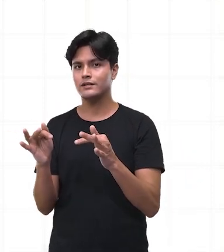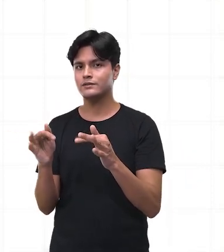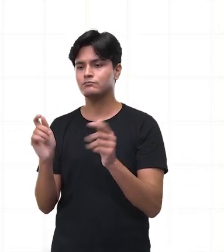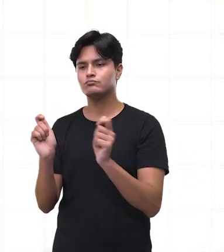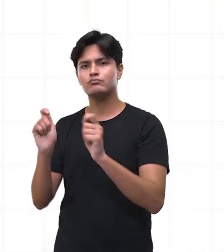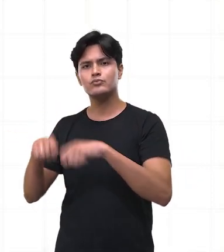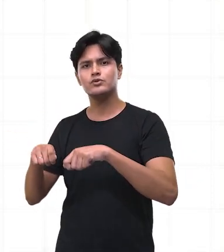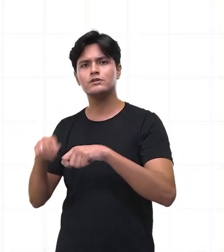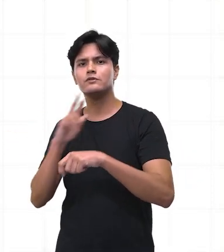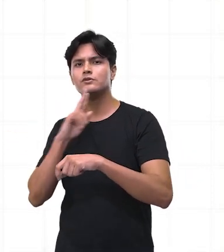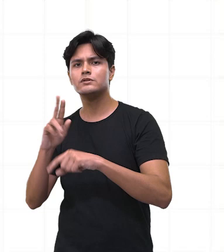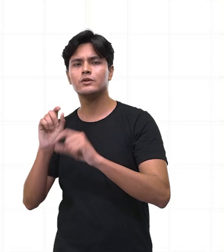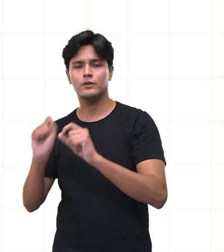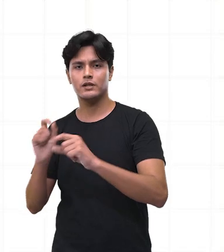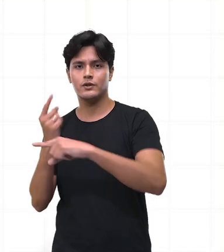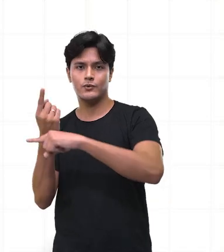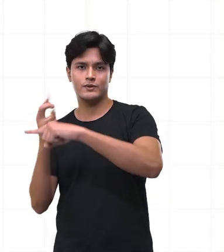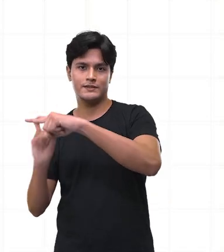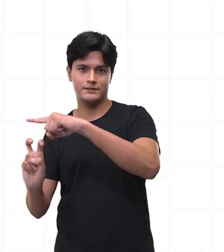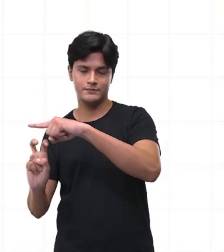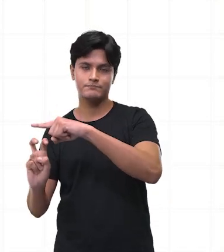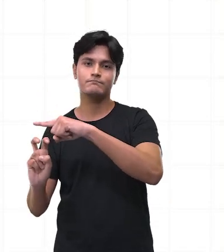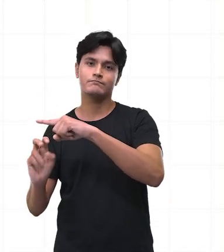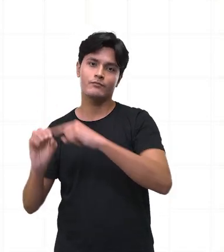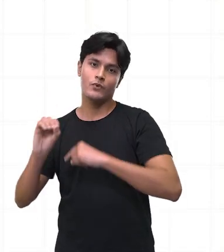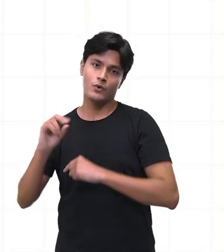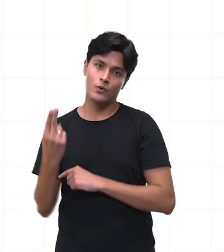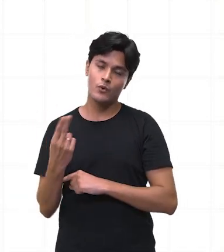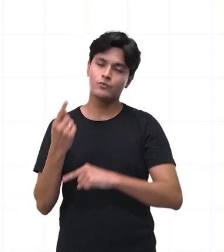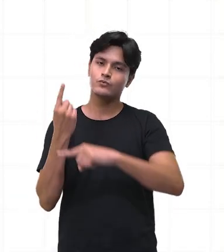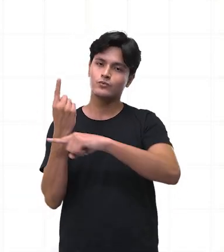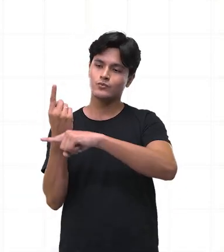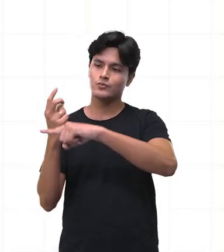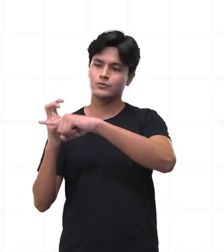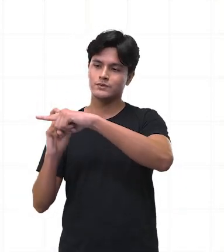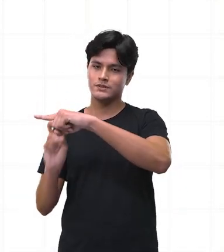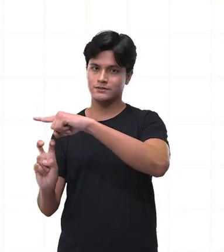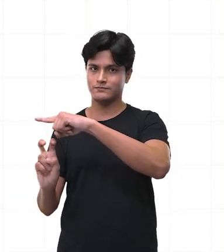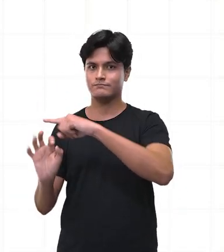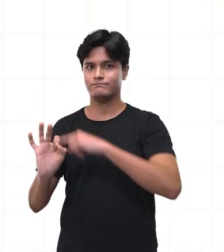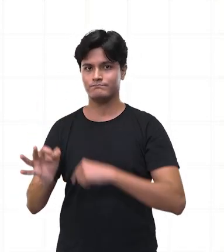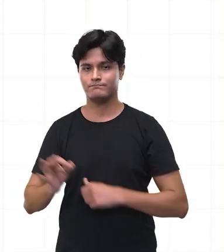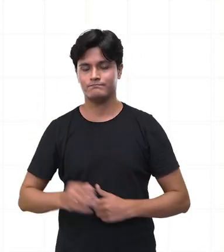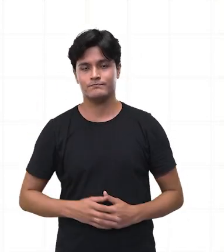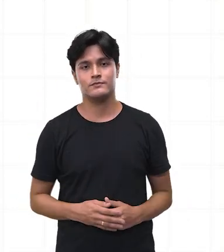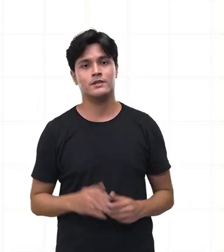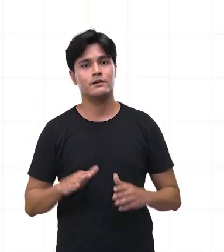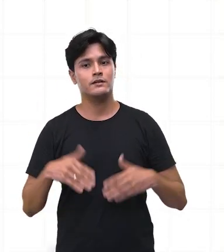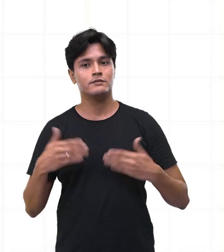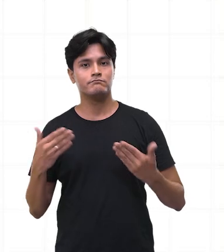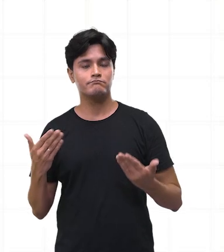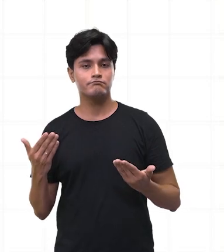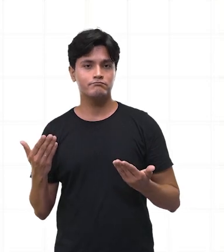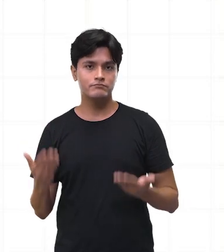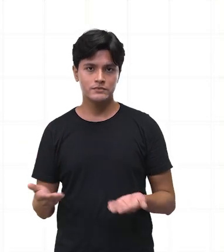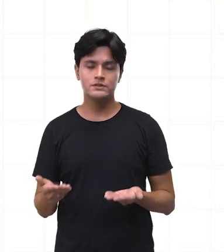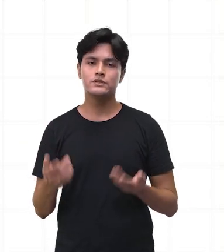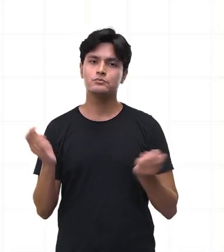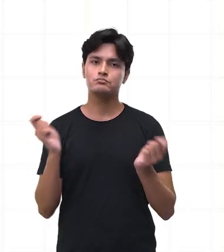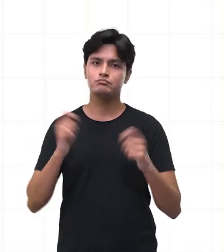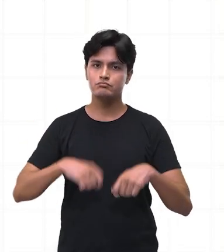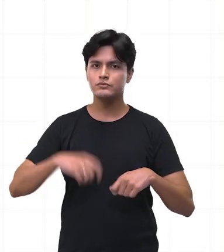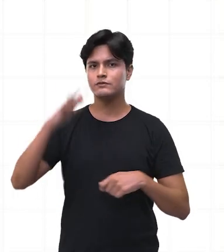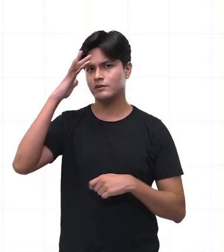nada mais é que 1/5, ou 1 sobre 5. Tá? E assim nós iremos fazer